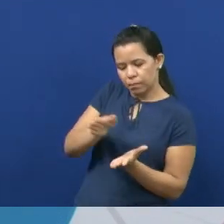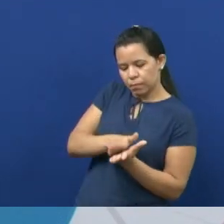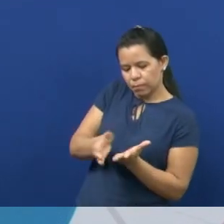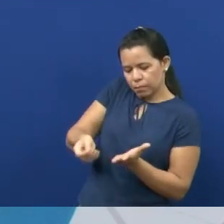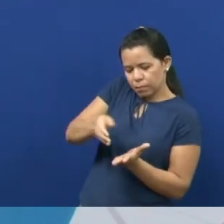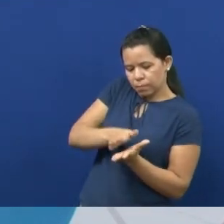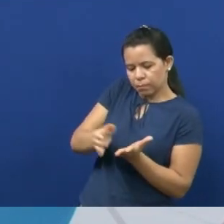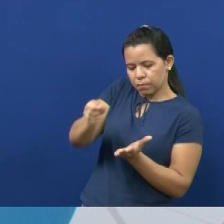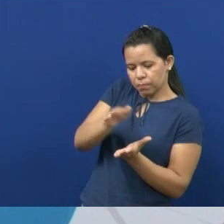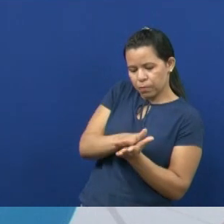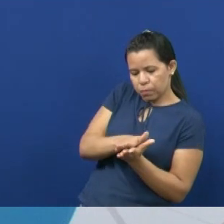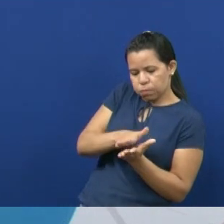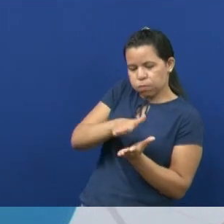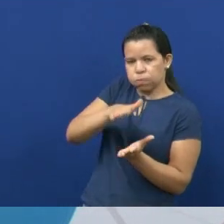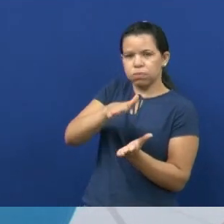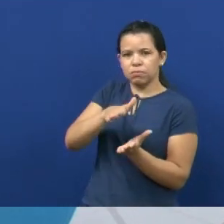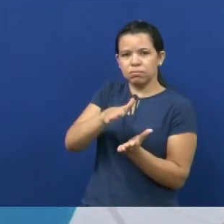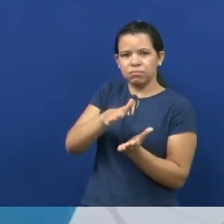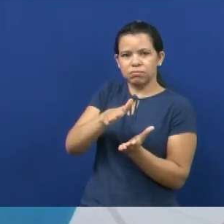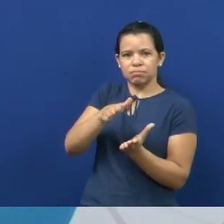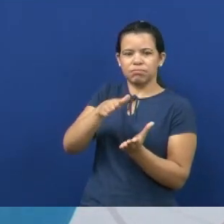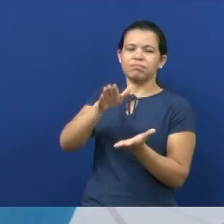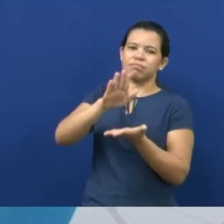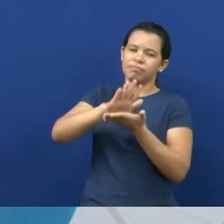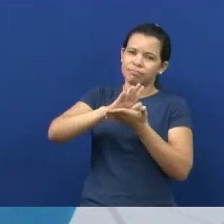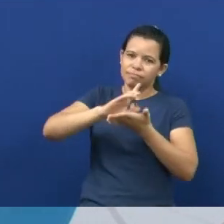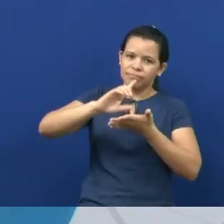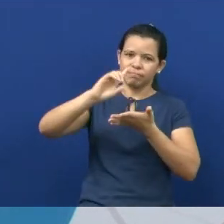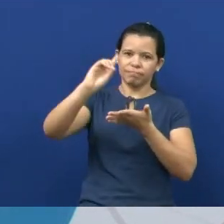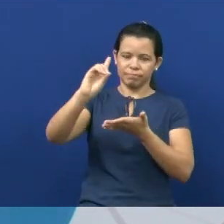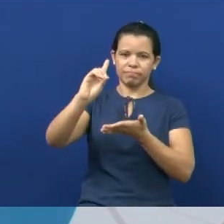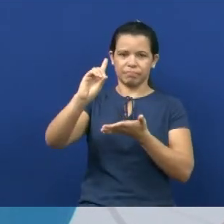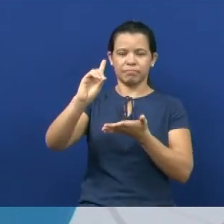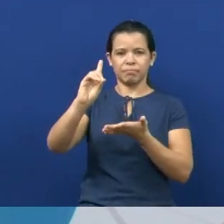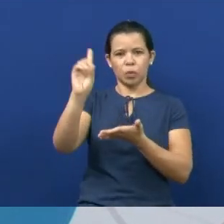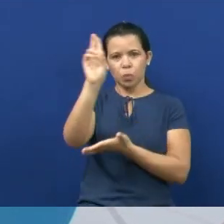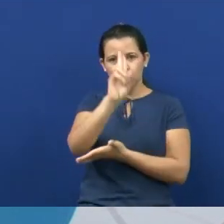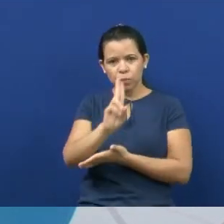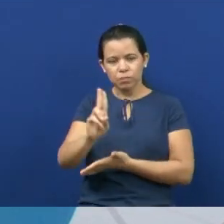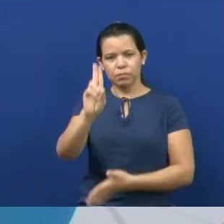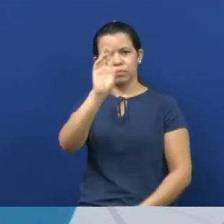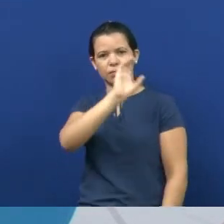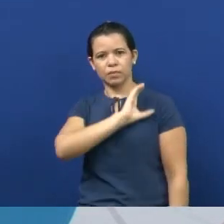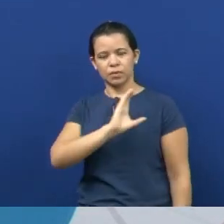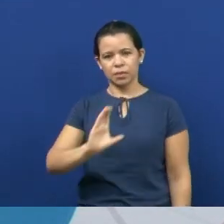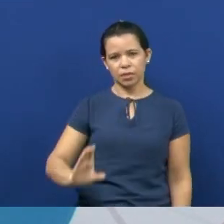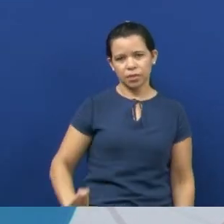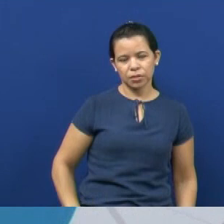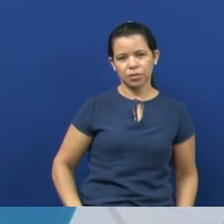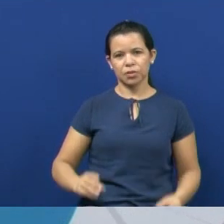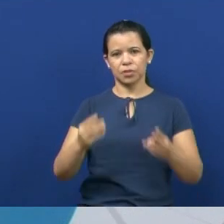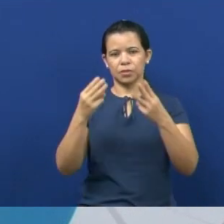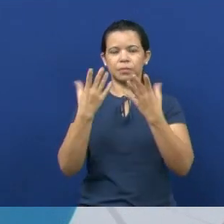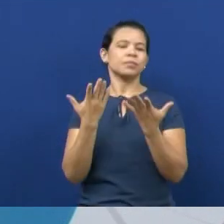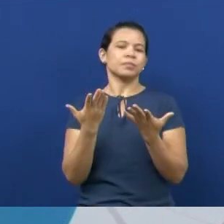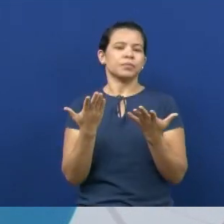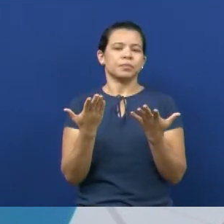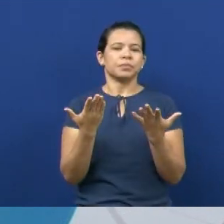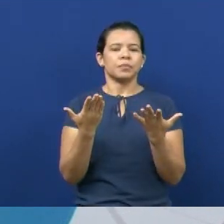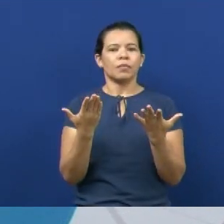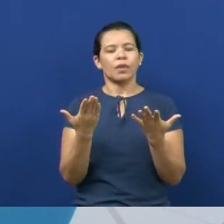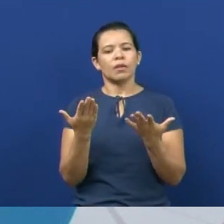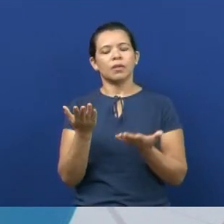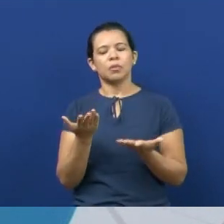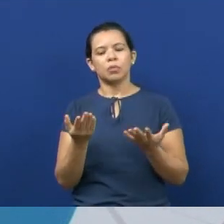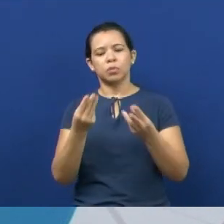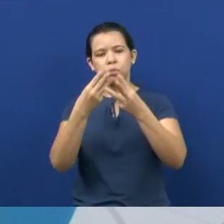só, que é a Bíblia Sagrada. Para o cristianismo, né? Para o judaísmo, nós vamos ter só